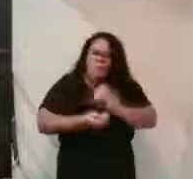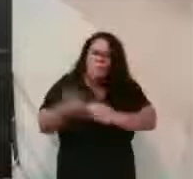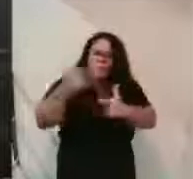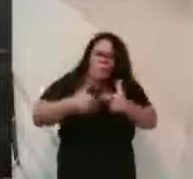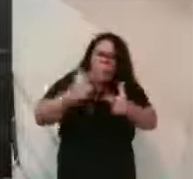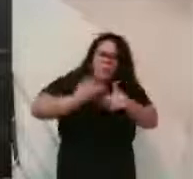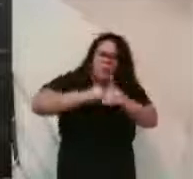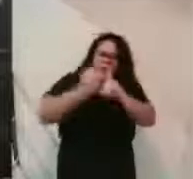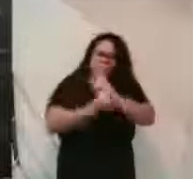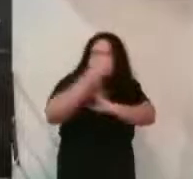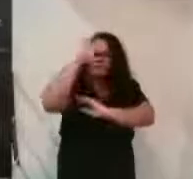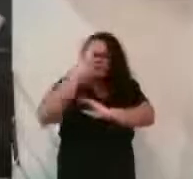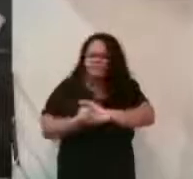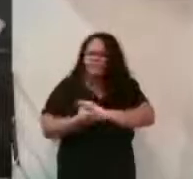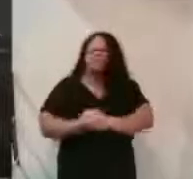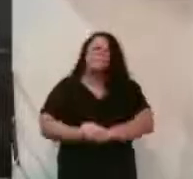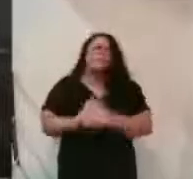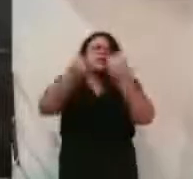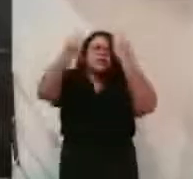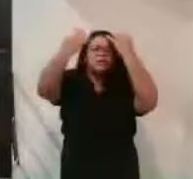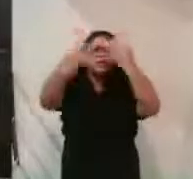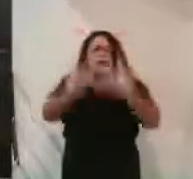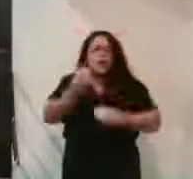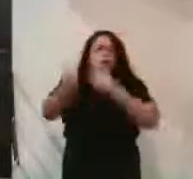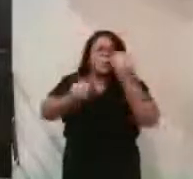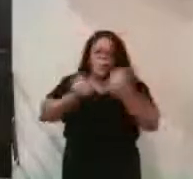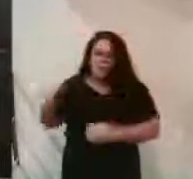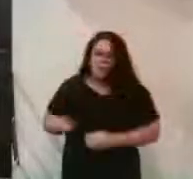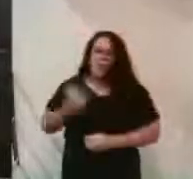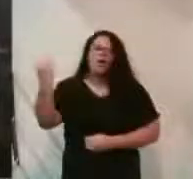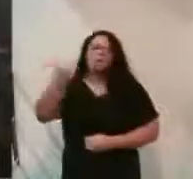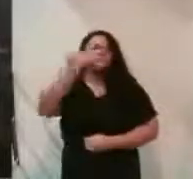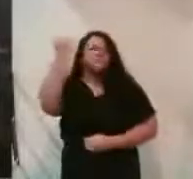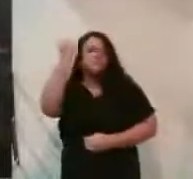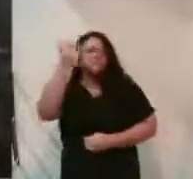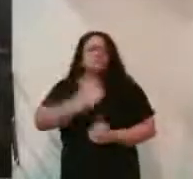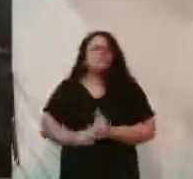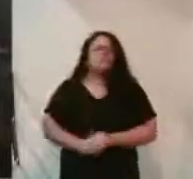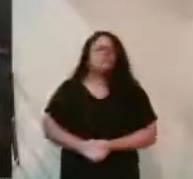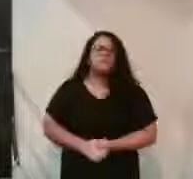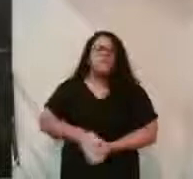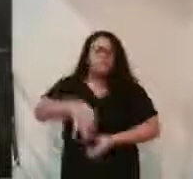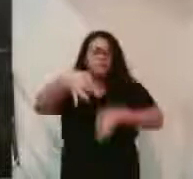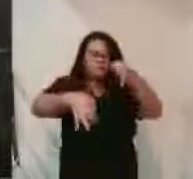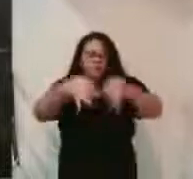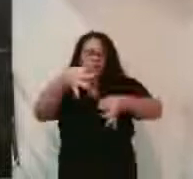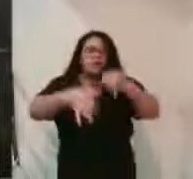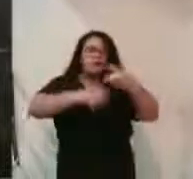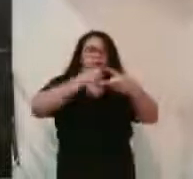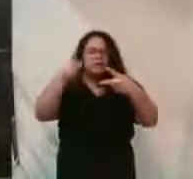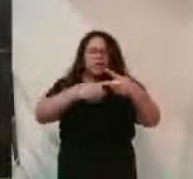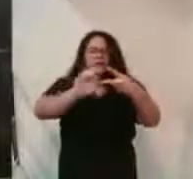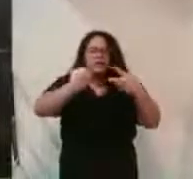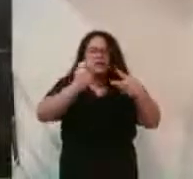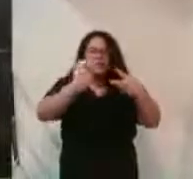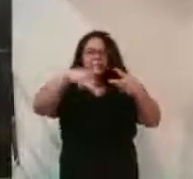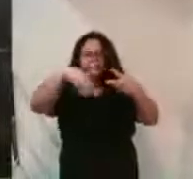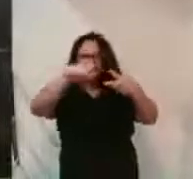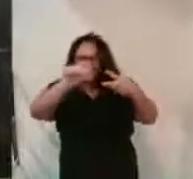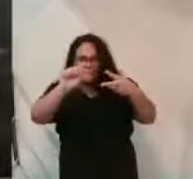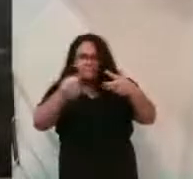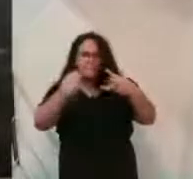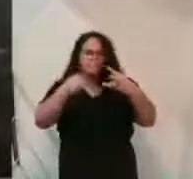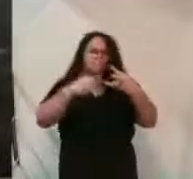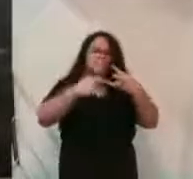a importância do Tribunal de Contas, da SEMAS e da CPRH nesse momento. Eu também